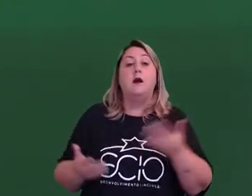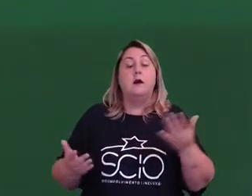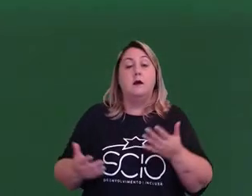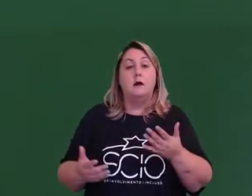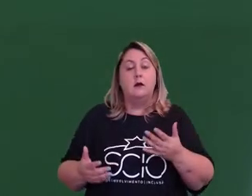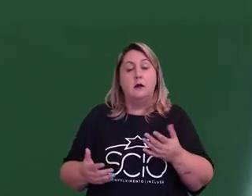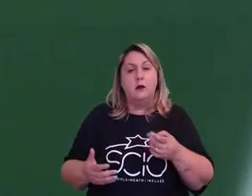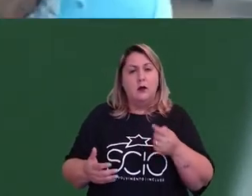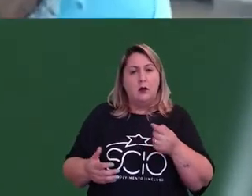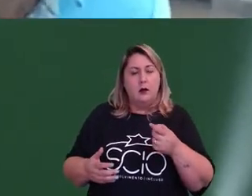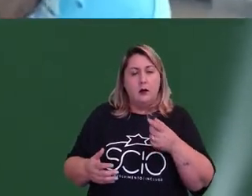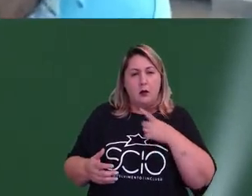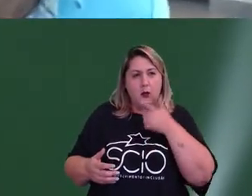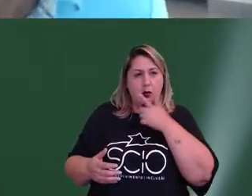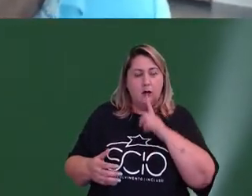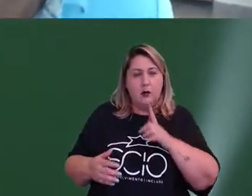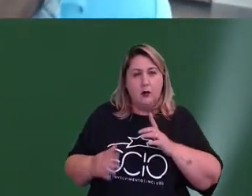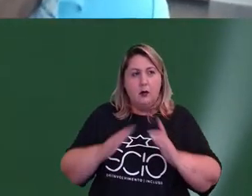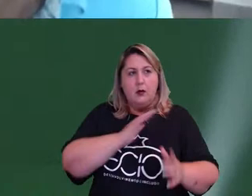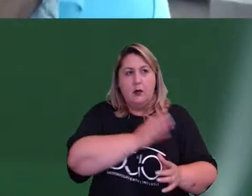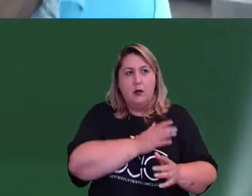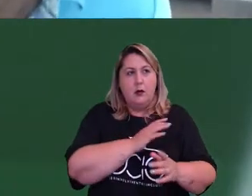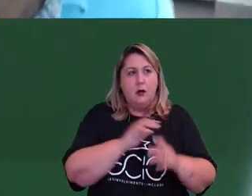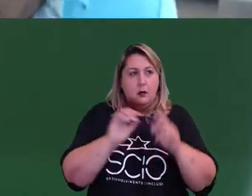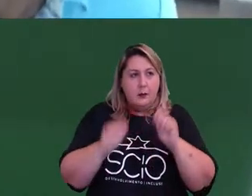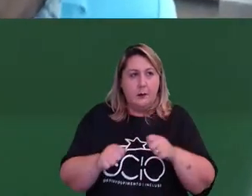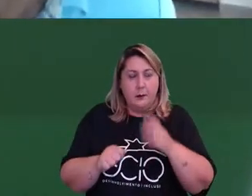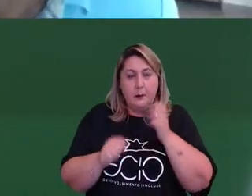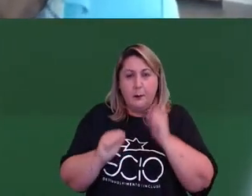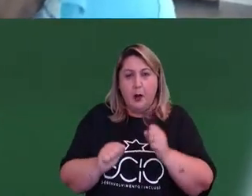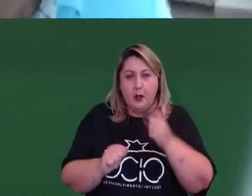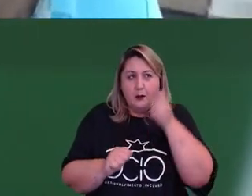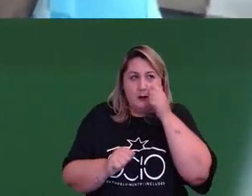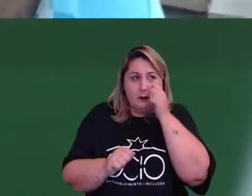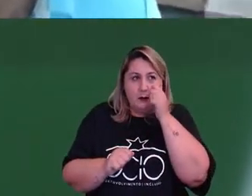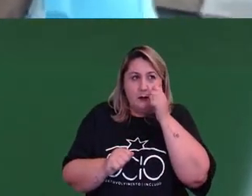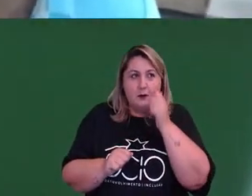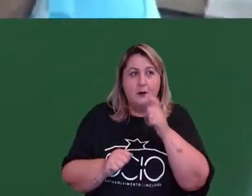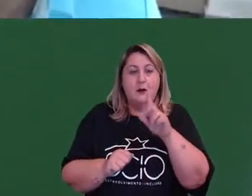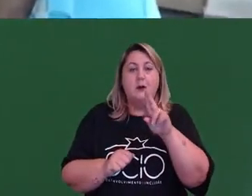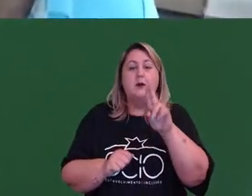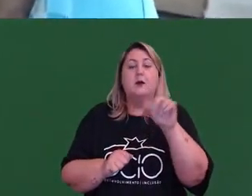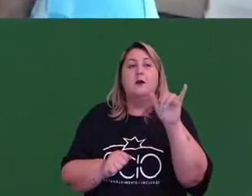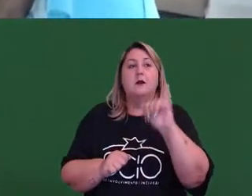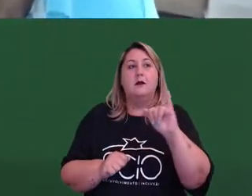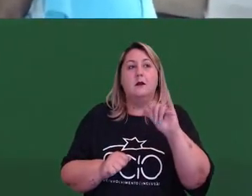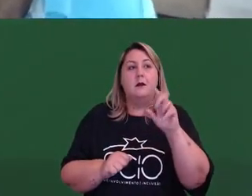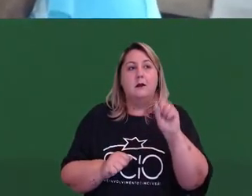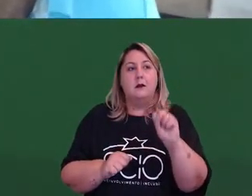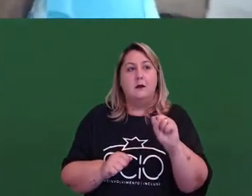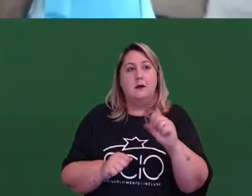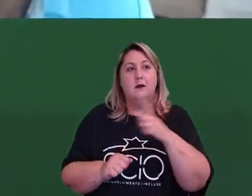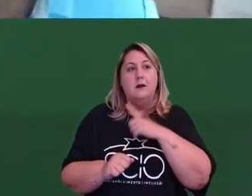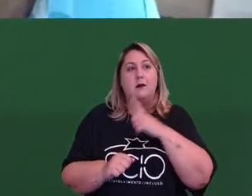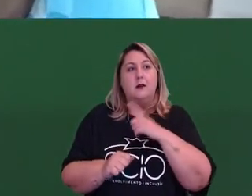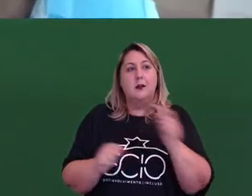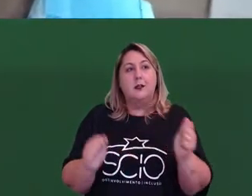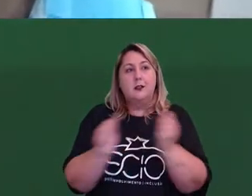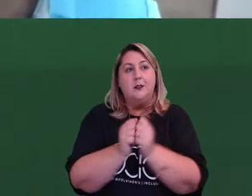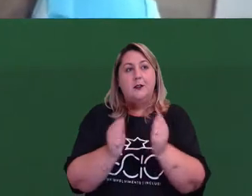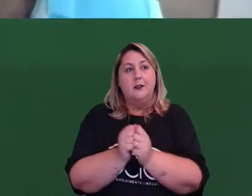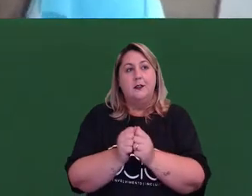Se eu toquei no coração das pessoas, será que ele pode entrar ao vivo comigo? Luiz, você está aí comigo, meu